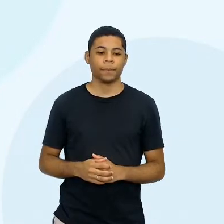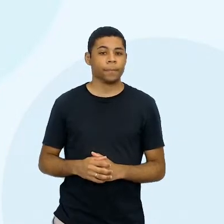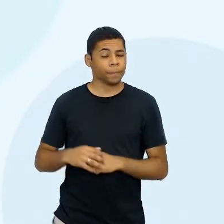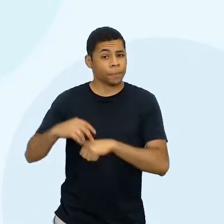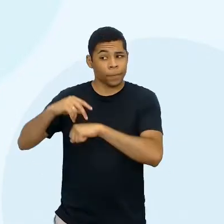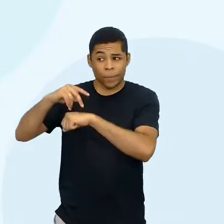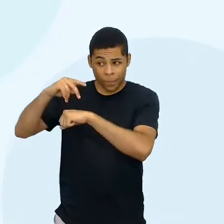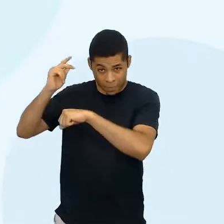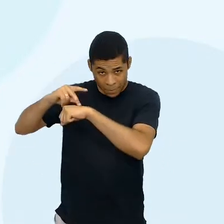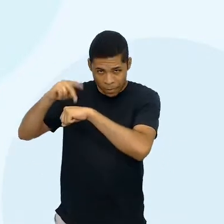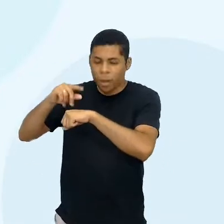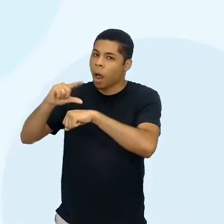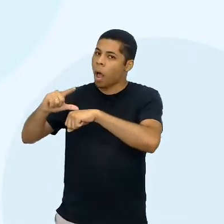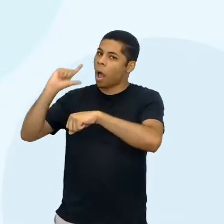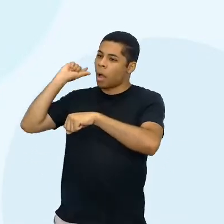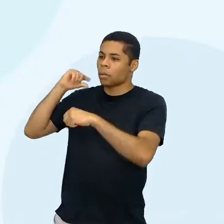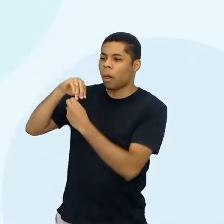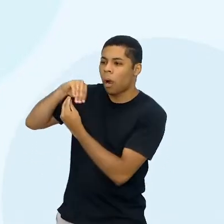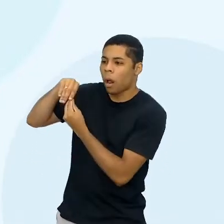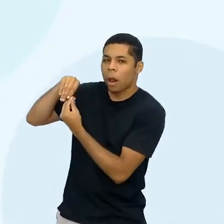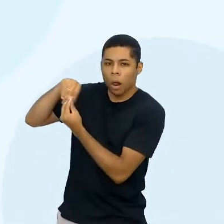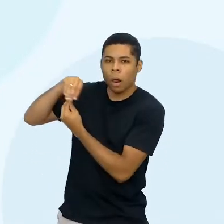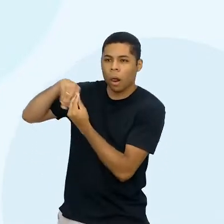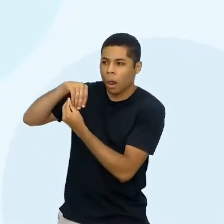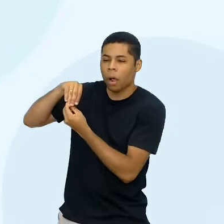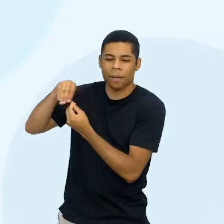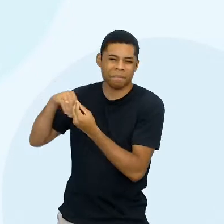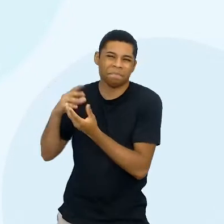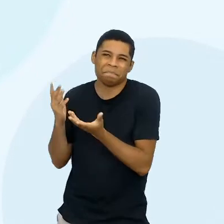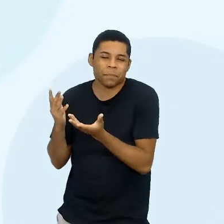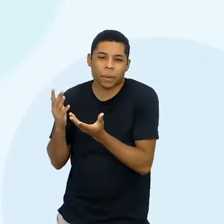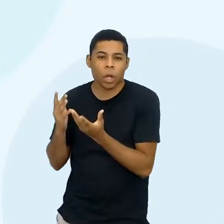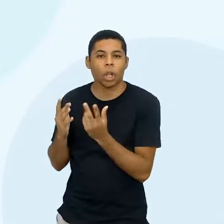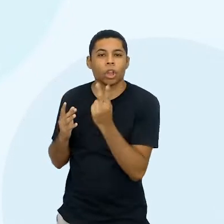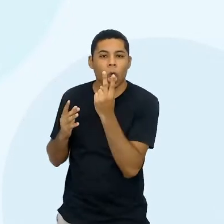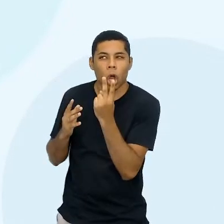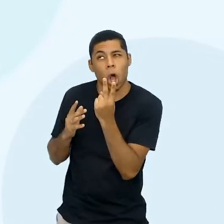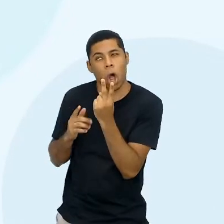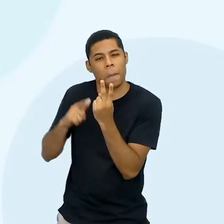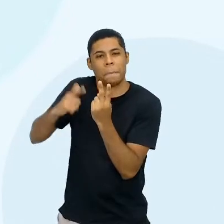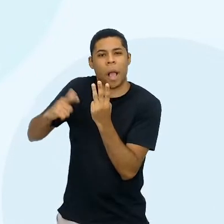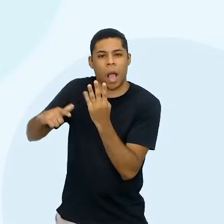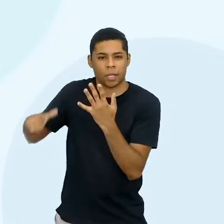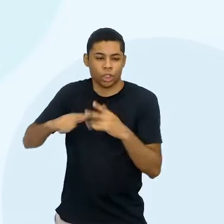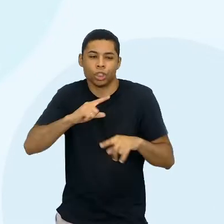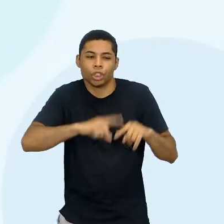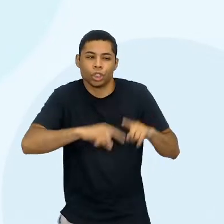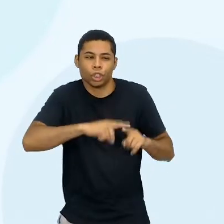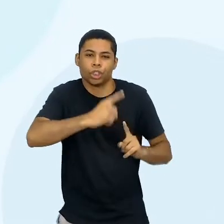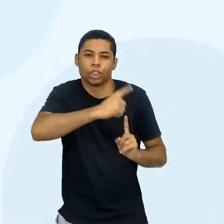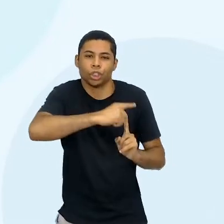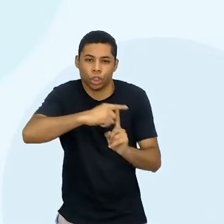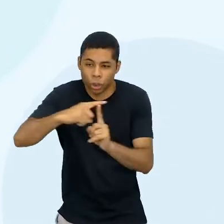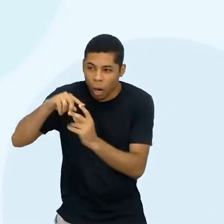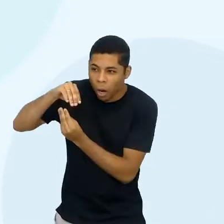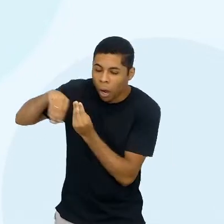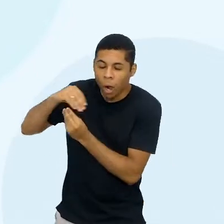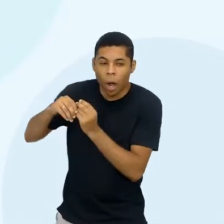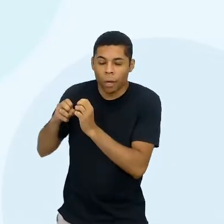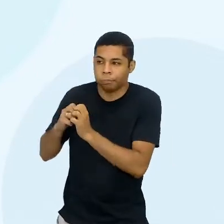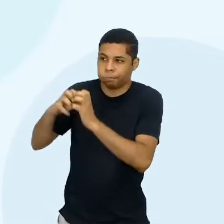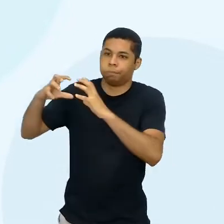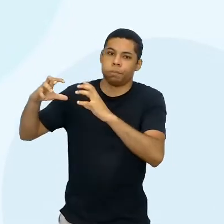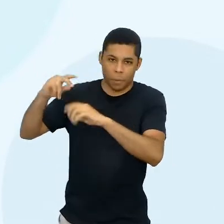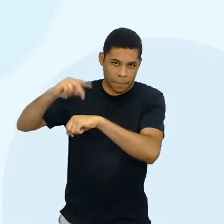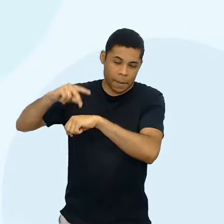de minerais, geralmente 2 ou mais, em proporções definidas, que ocorrem em uma extensão